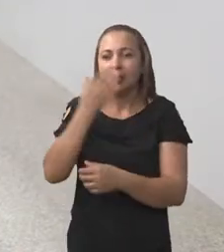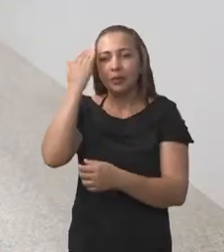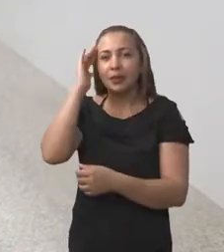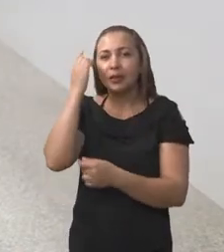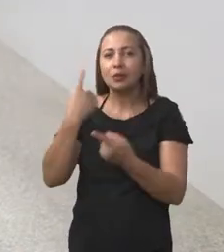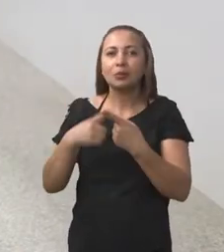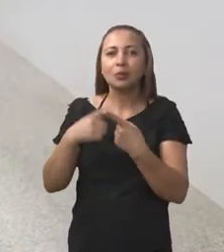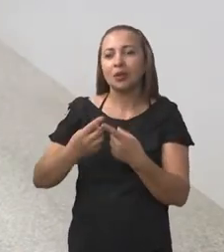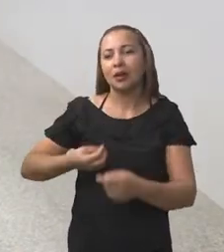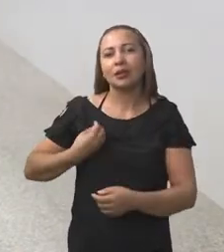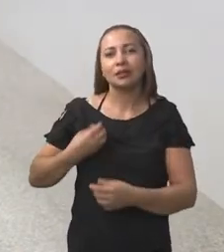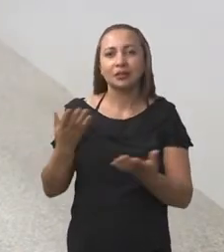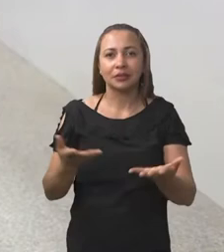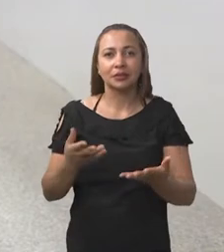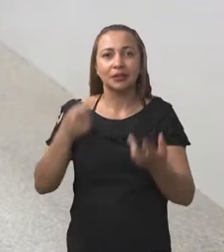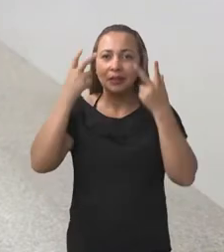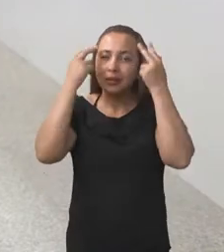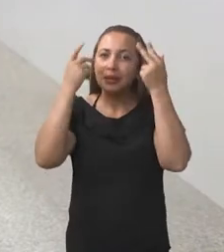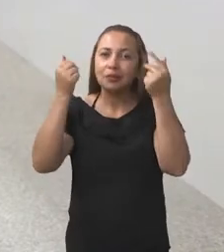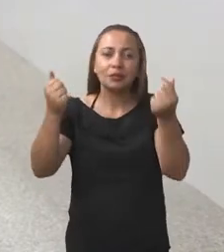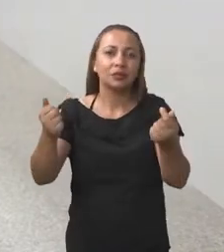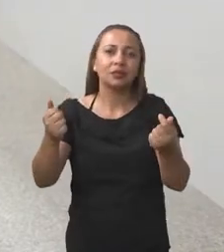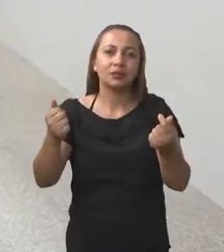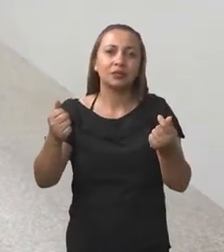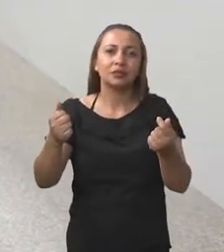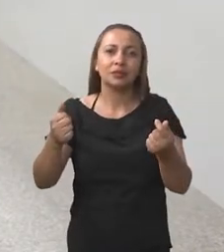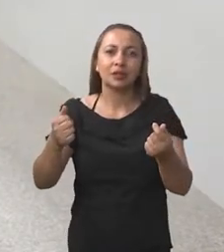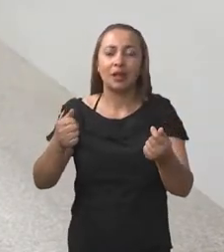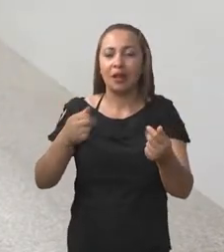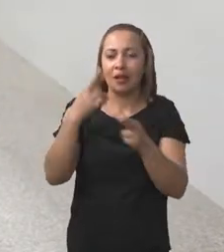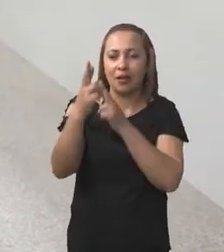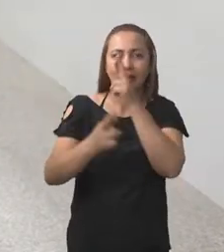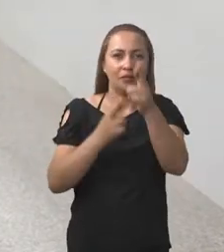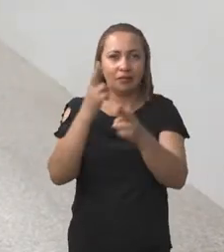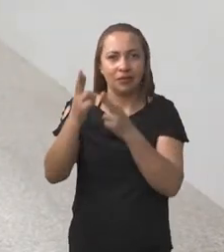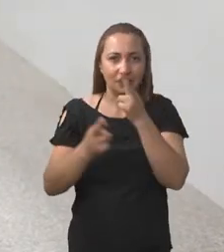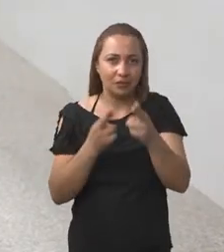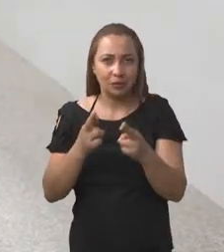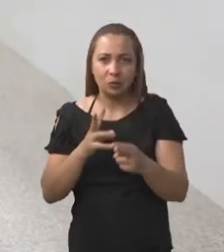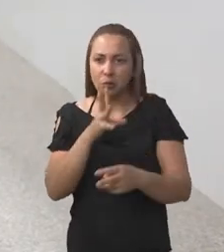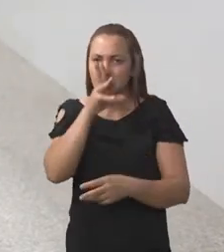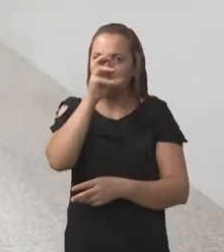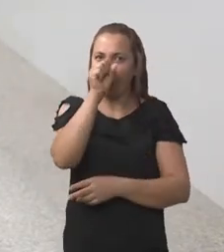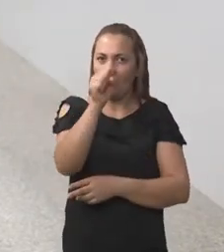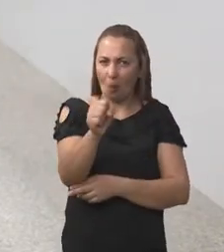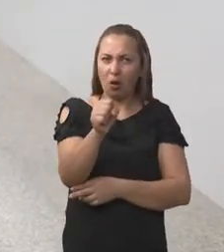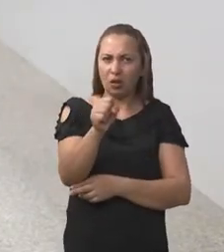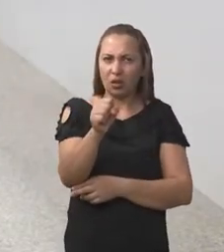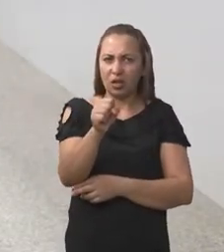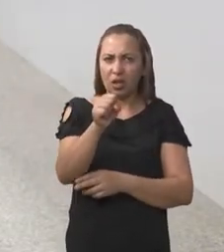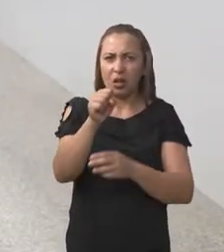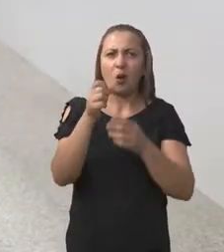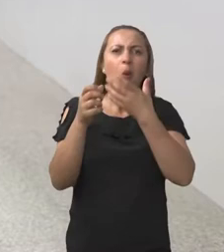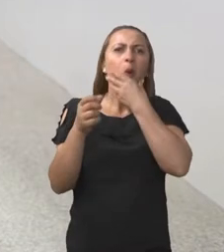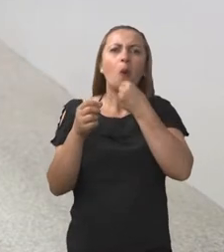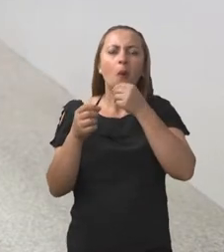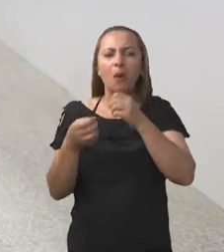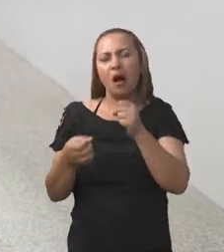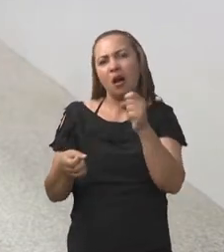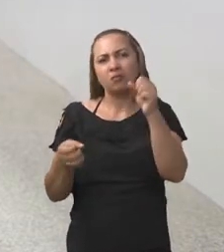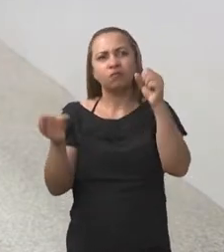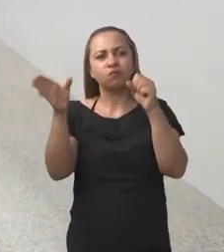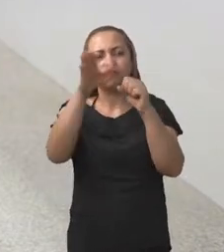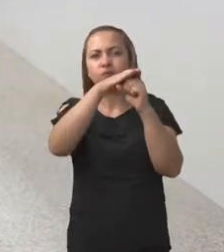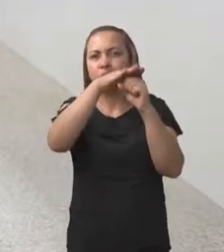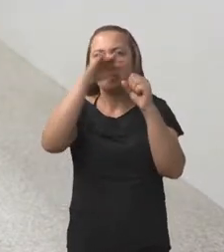por que ele está aqui, porque está tão naturalizado esta relação de poder desigual do homem com a